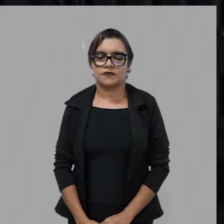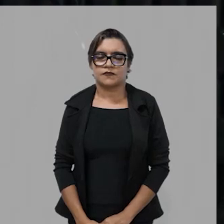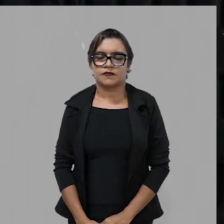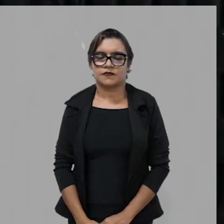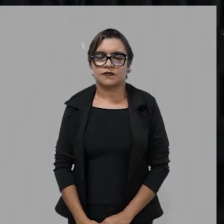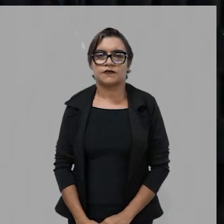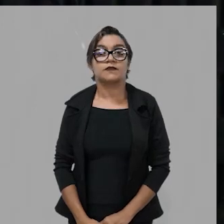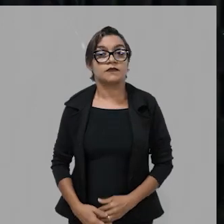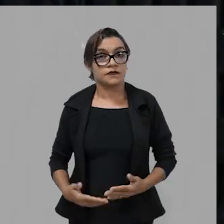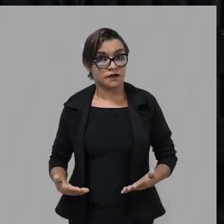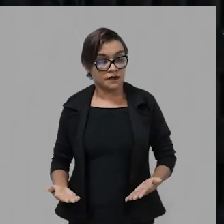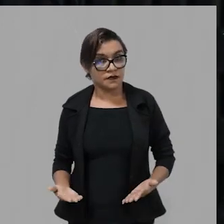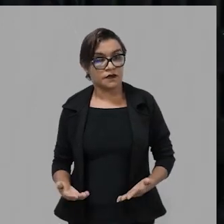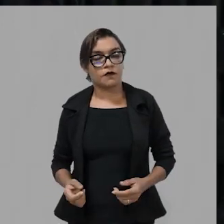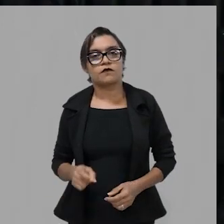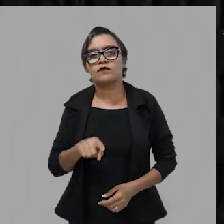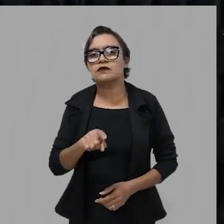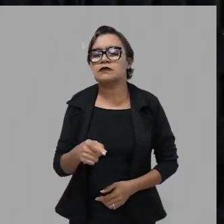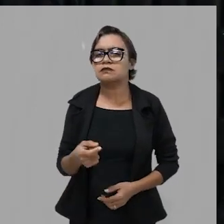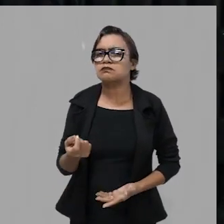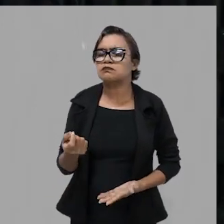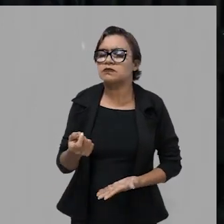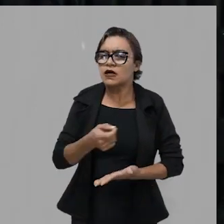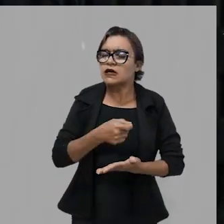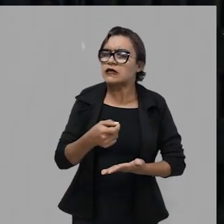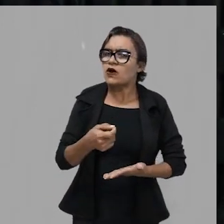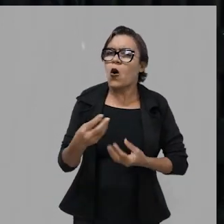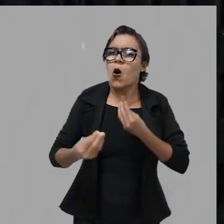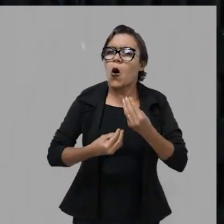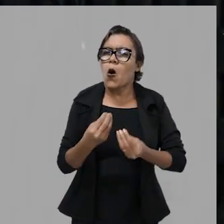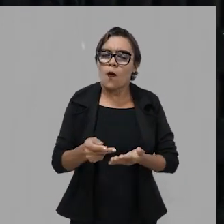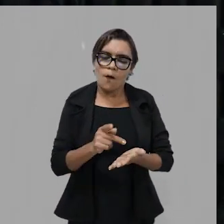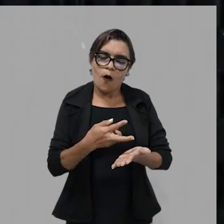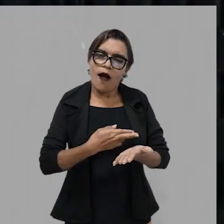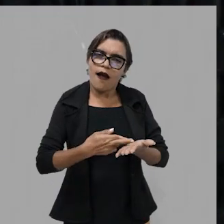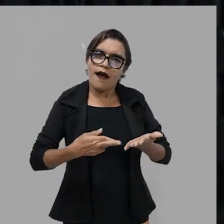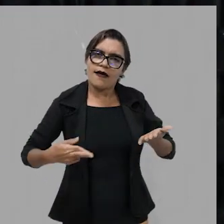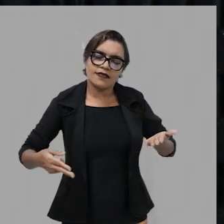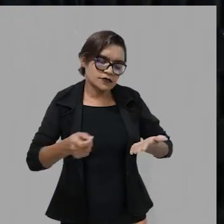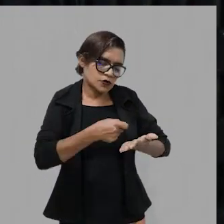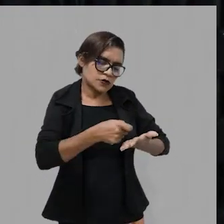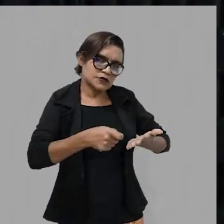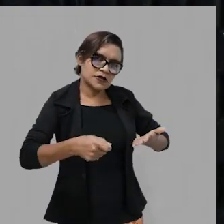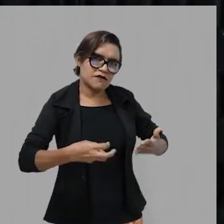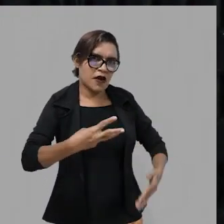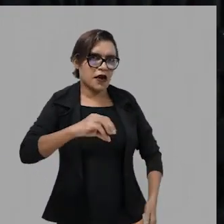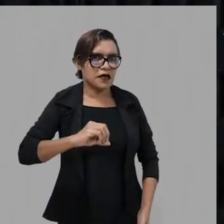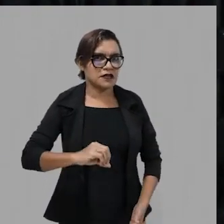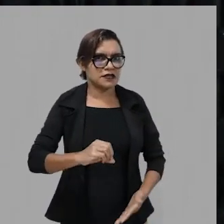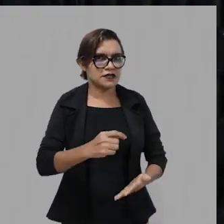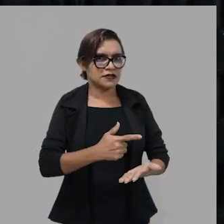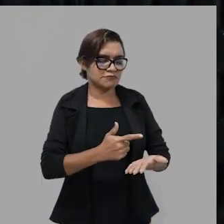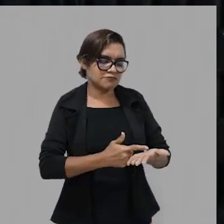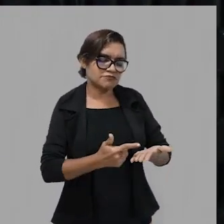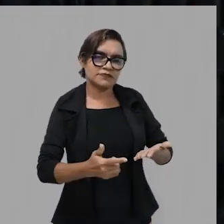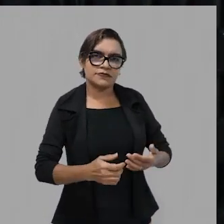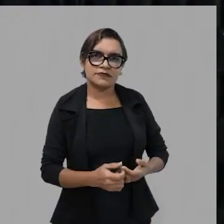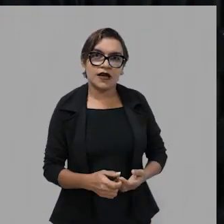8.816 versos. Aí vocês ficam chorando para escrever 30 linhas na redação, né? Ah, por favor, né, turma? Olha aí, Camões